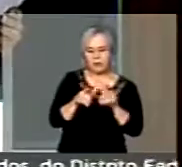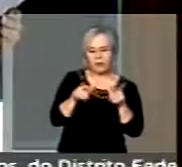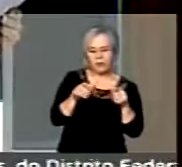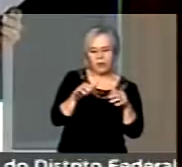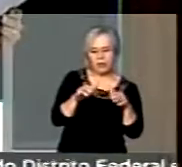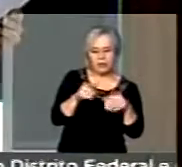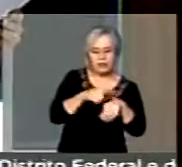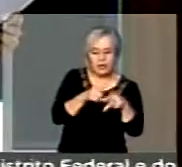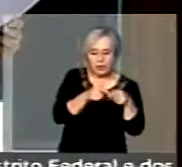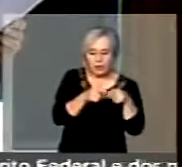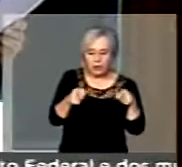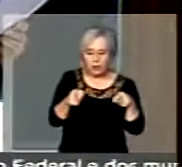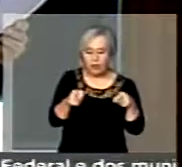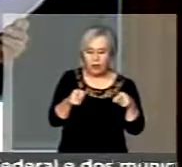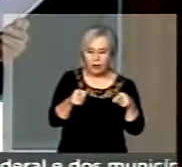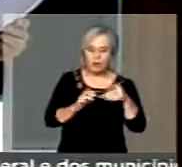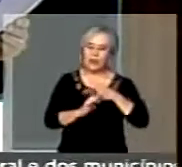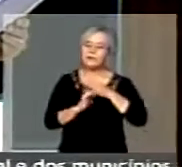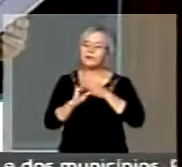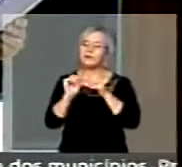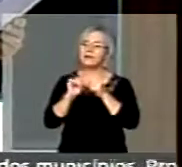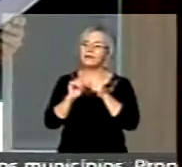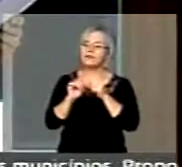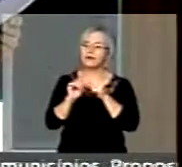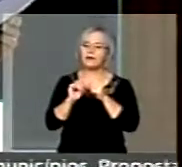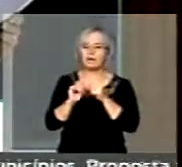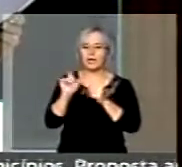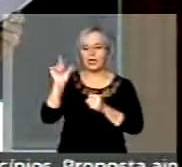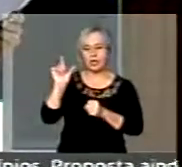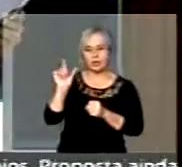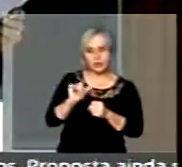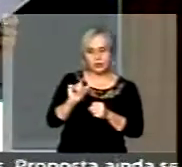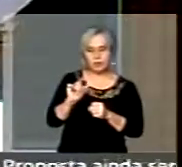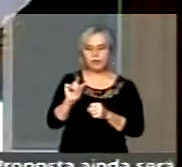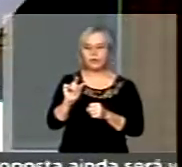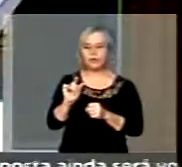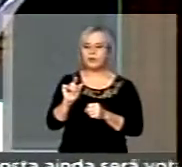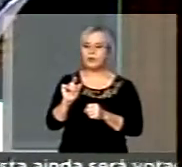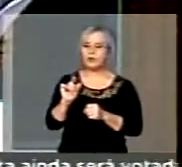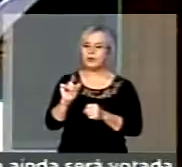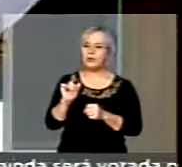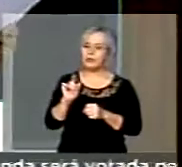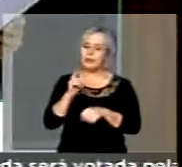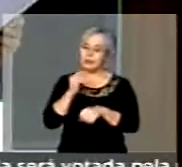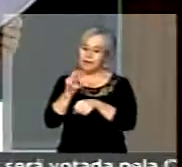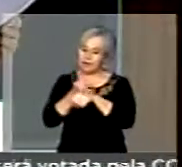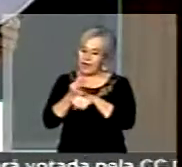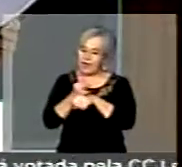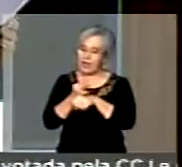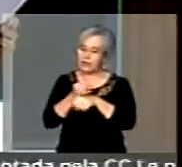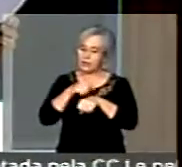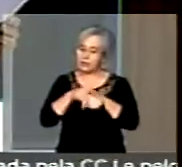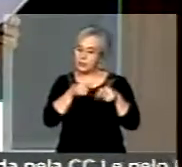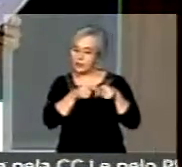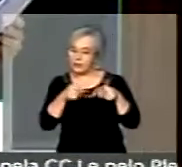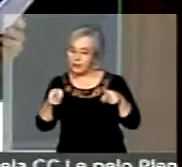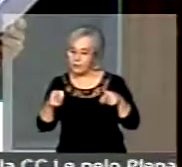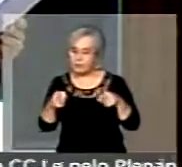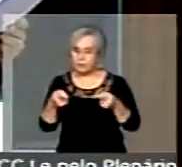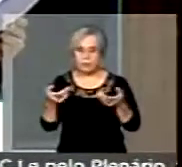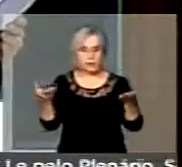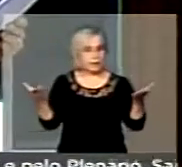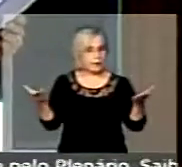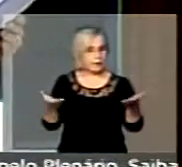coletivas, reduzem a jornada de trabalho. Agora não. O ajuste nas contas públicas anunciado pelo governo federal teve